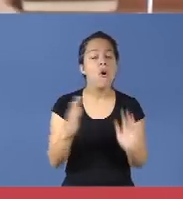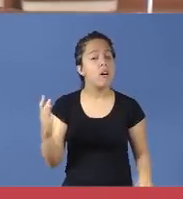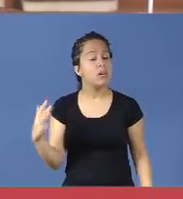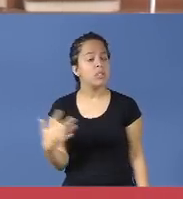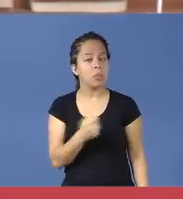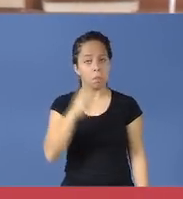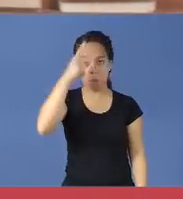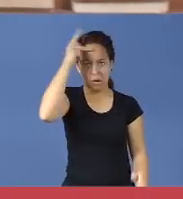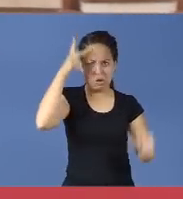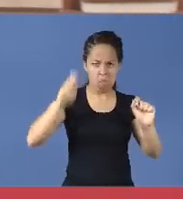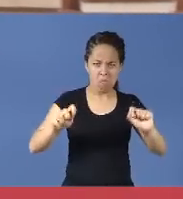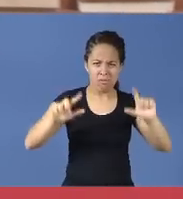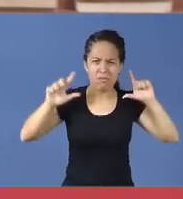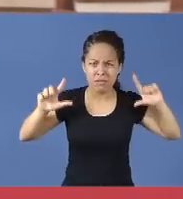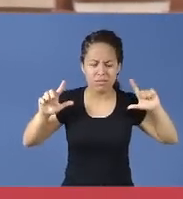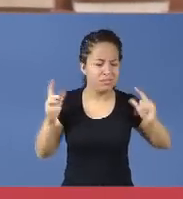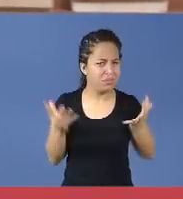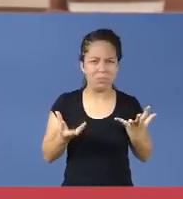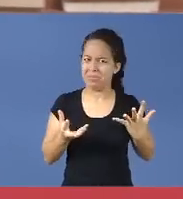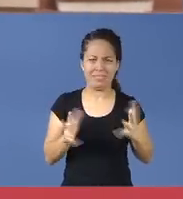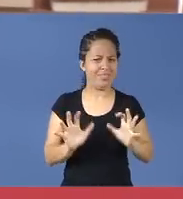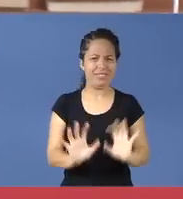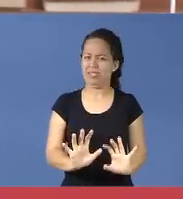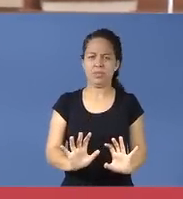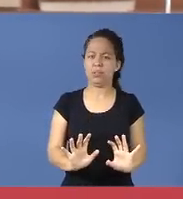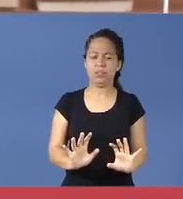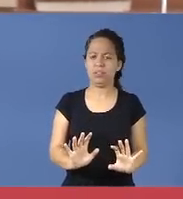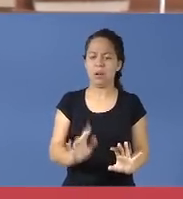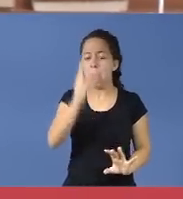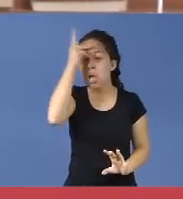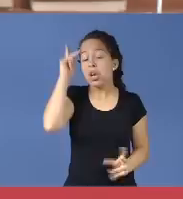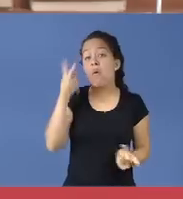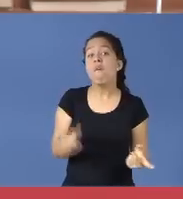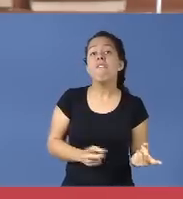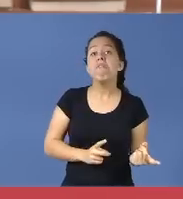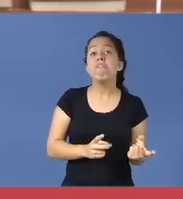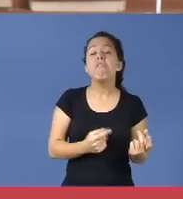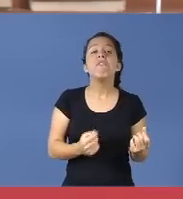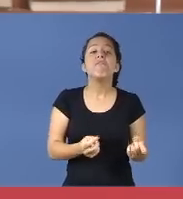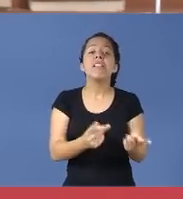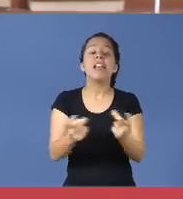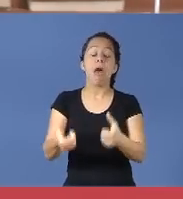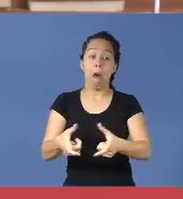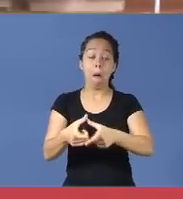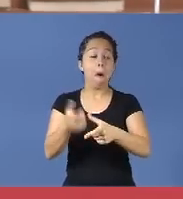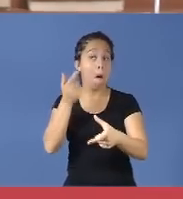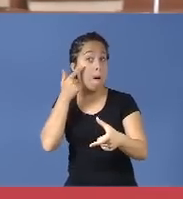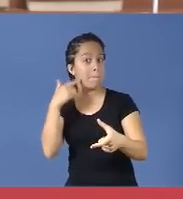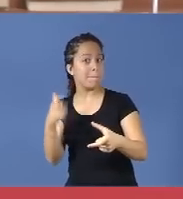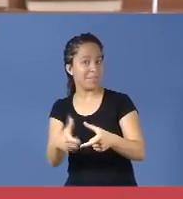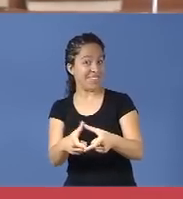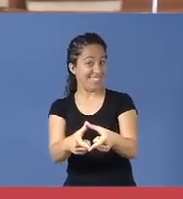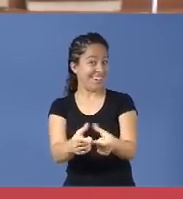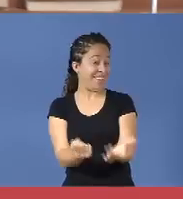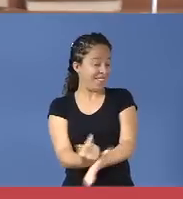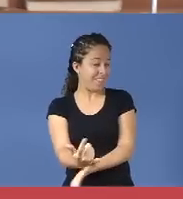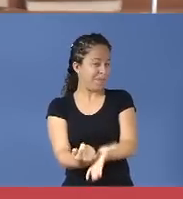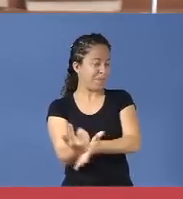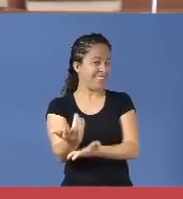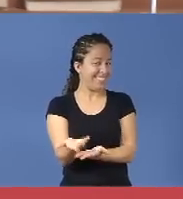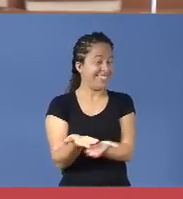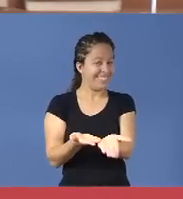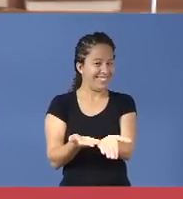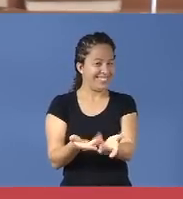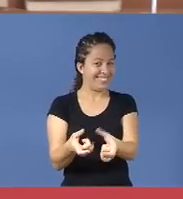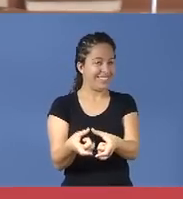exibindo. Nós não queremos aqui vendedores de disco que estão bombando, não sei o que,